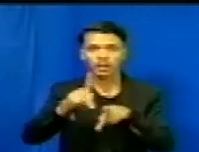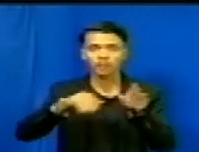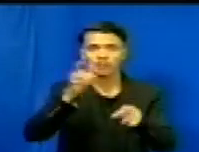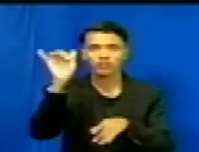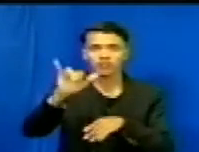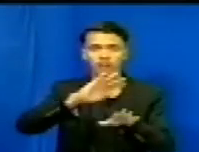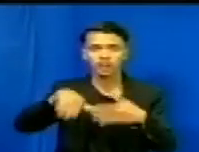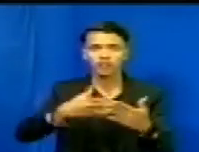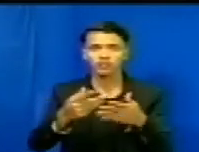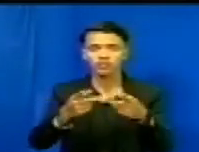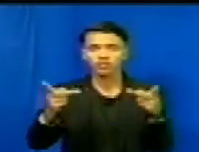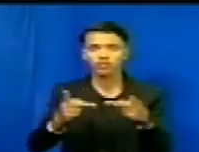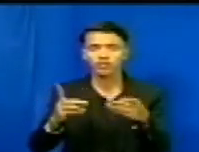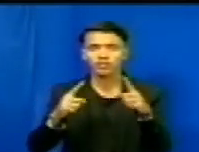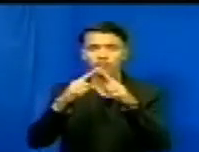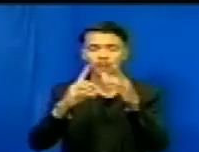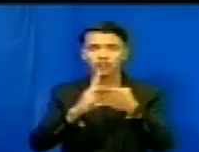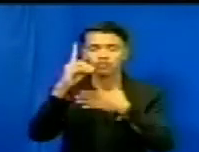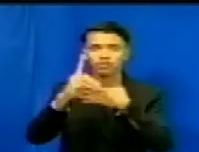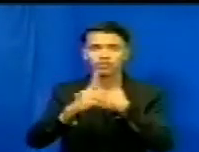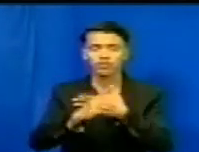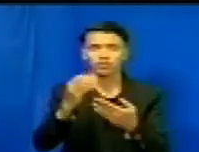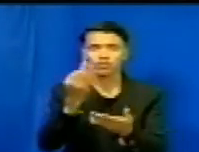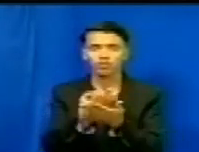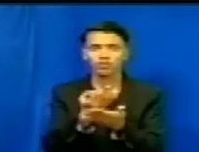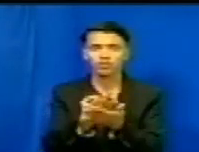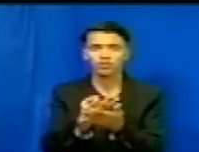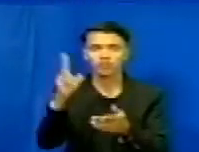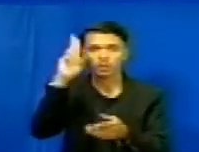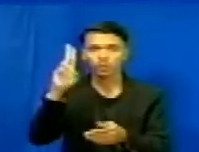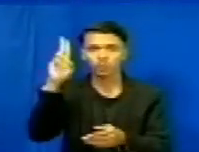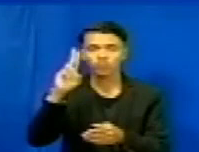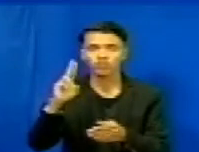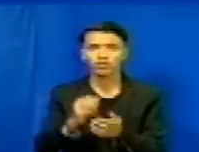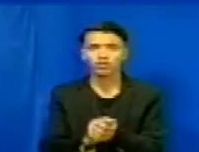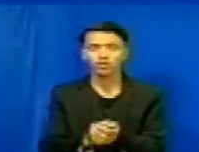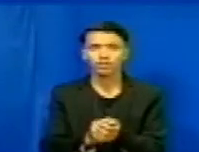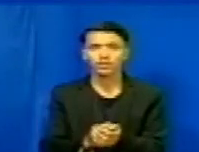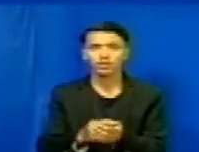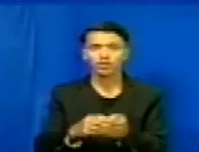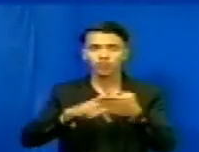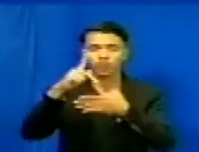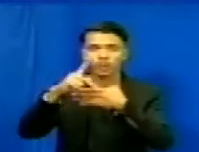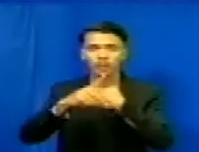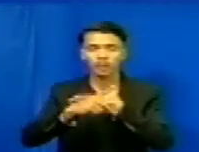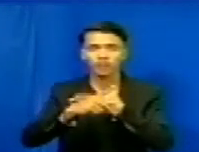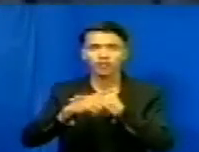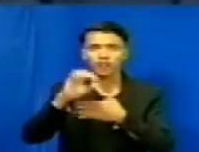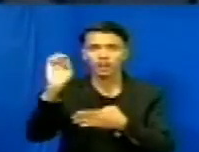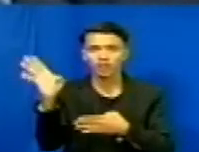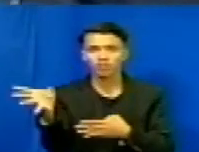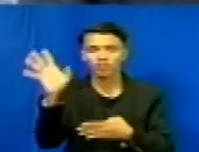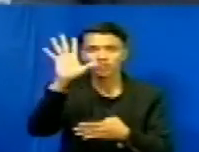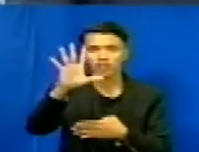hanesan centro ba desenvolvimento. Orçamento nesse usa o de financia programa hat nulu resing lima li